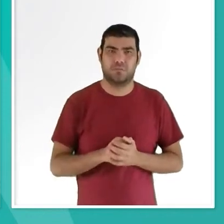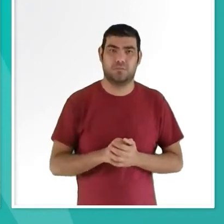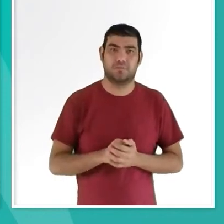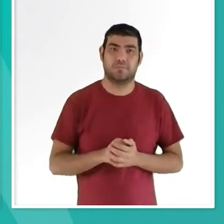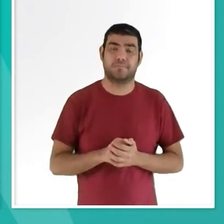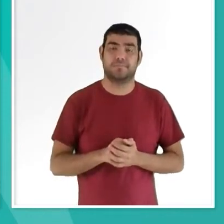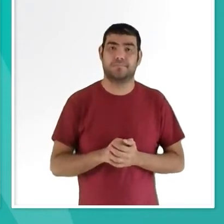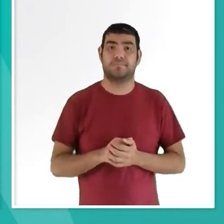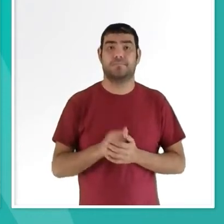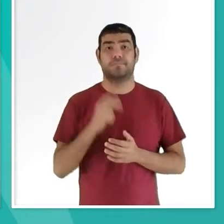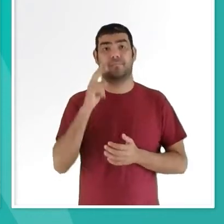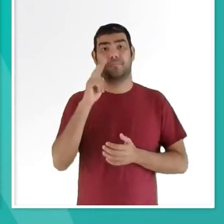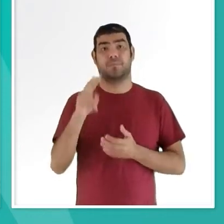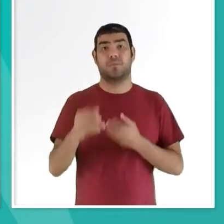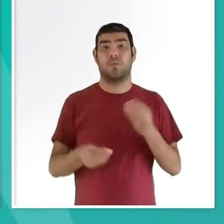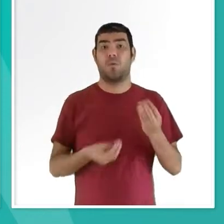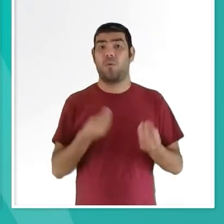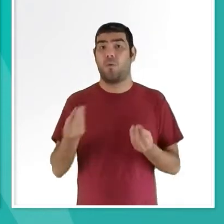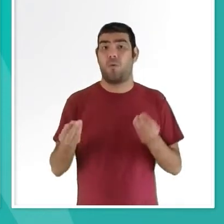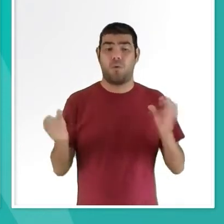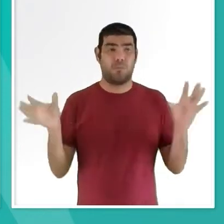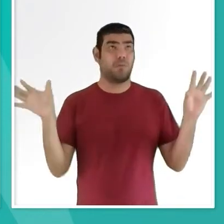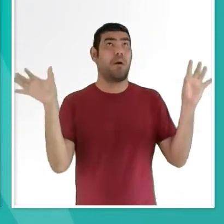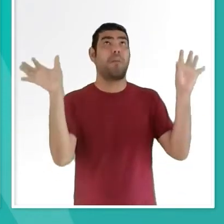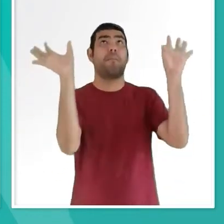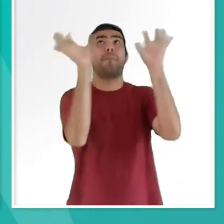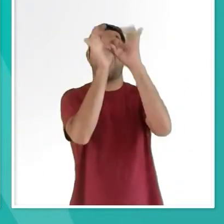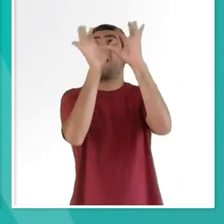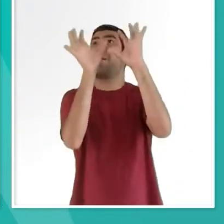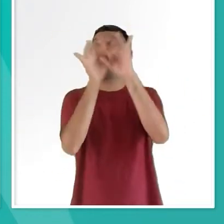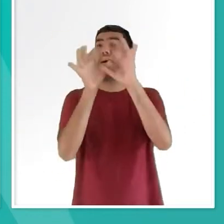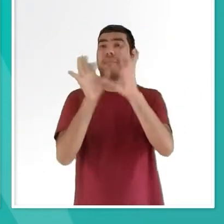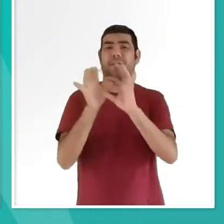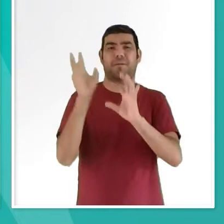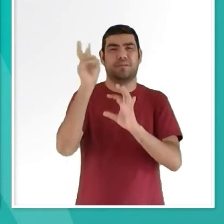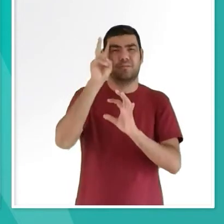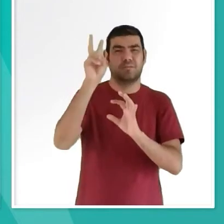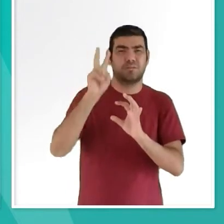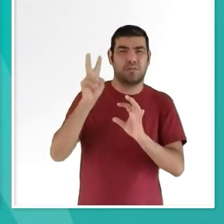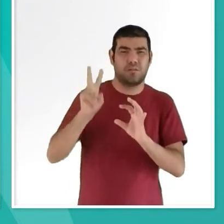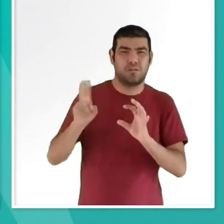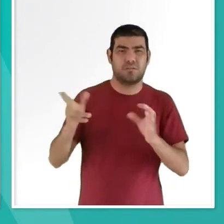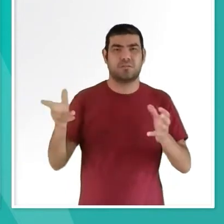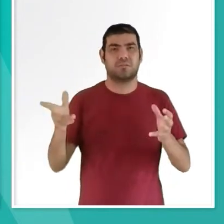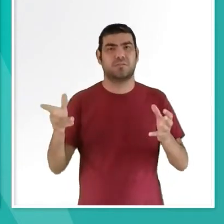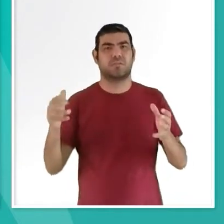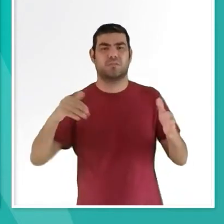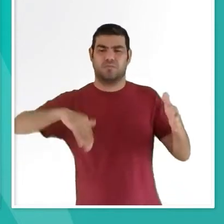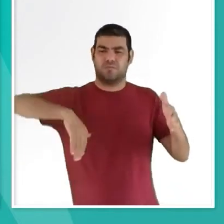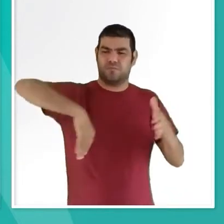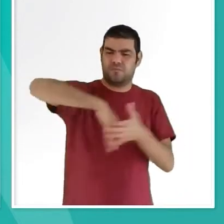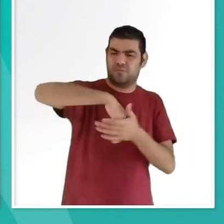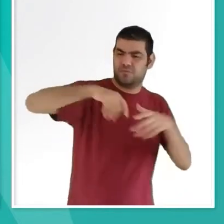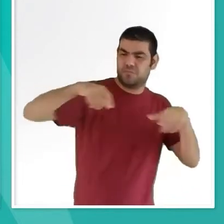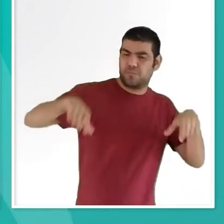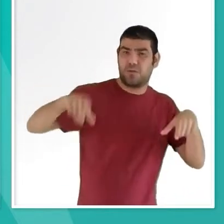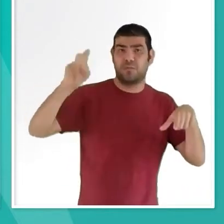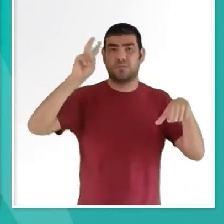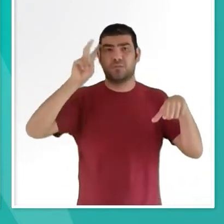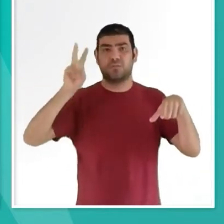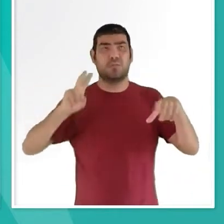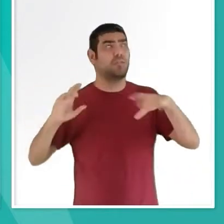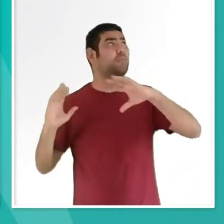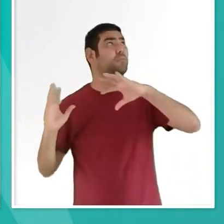como que está tudo entrelaçado aí, essa história, né? Tanto do futebol quanto da história do mundo inteiro e também do